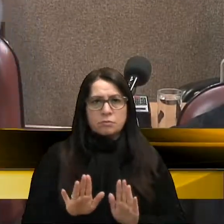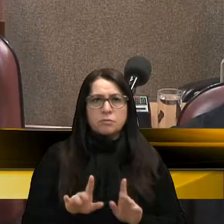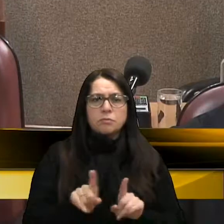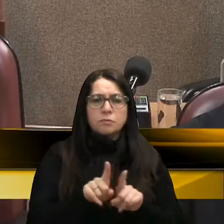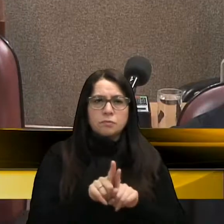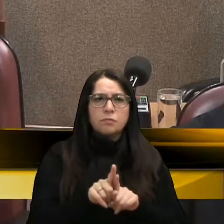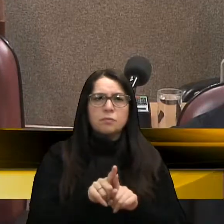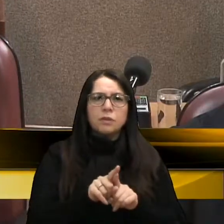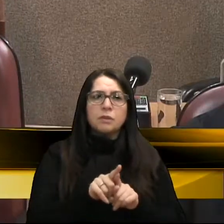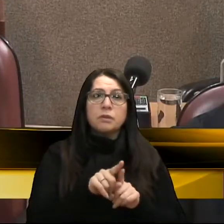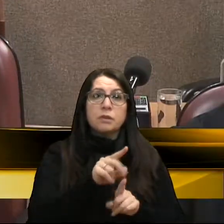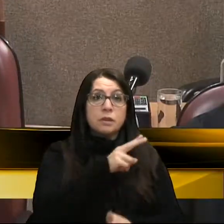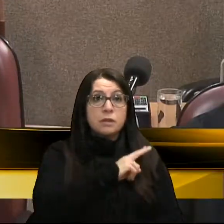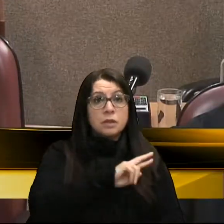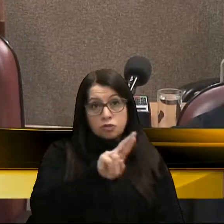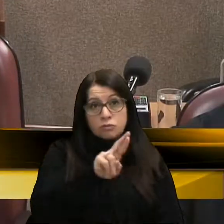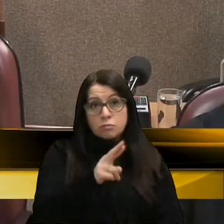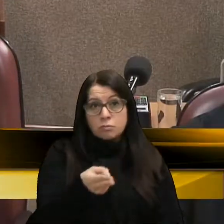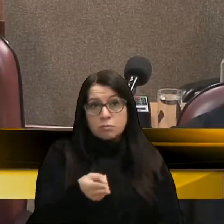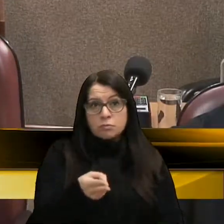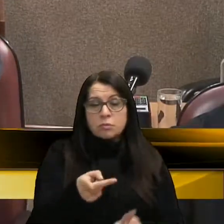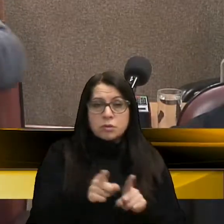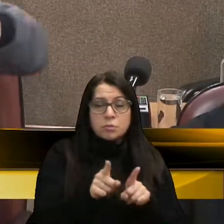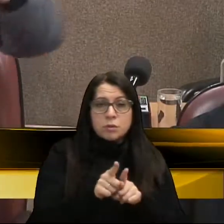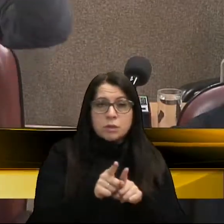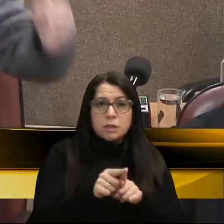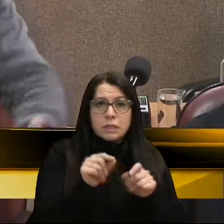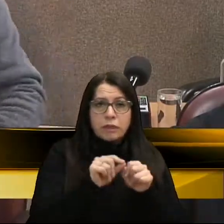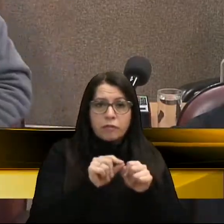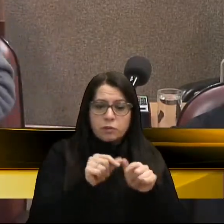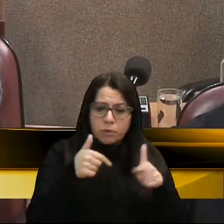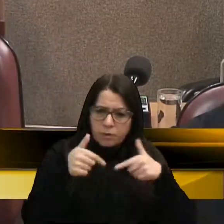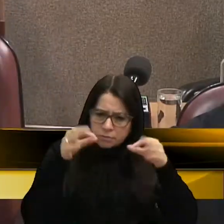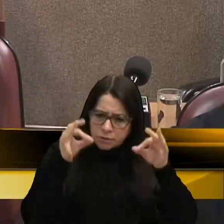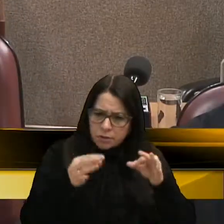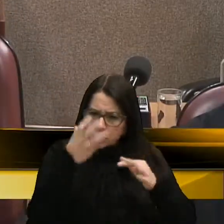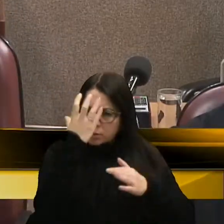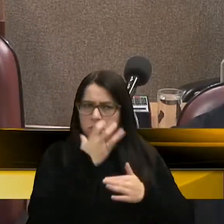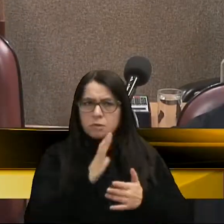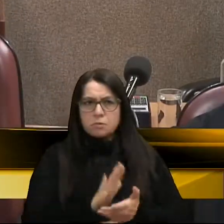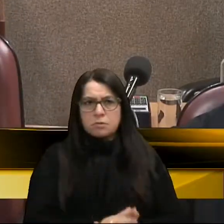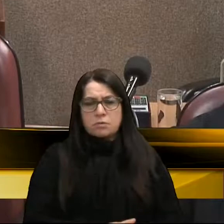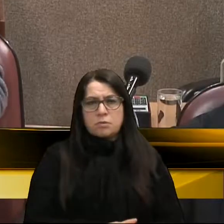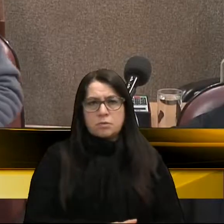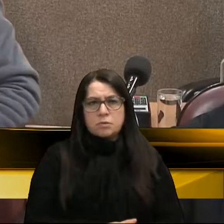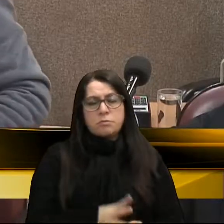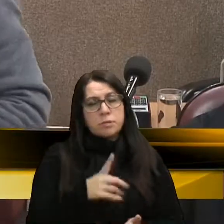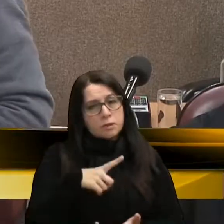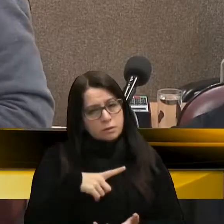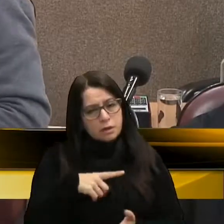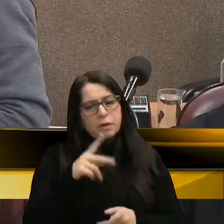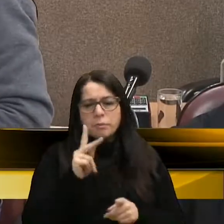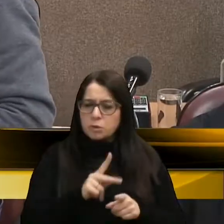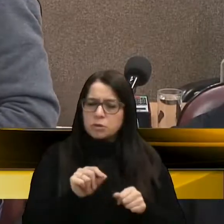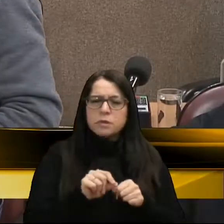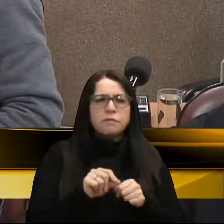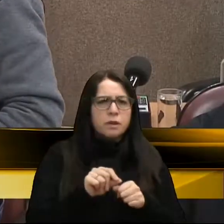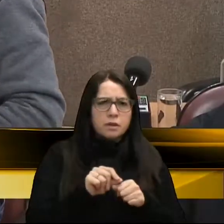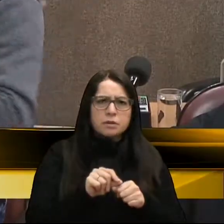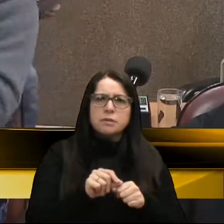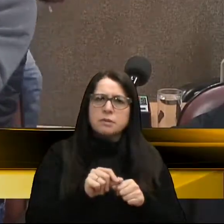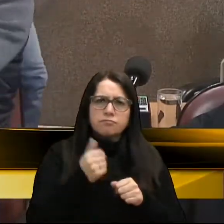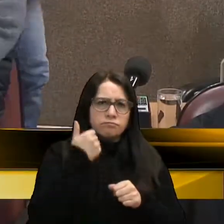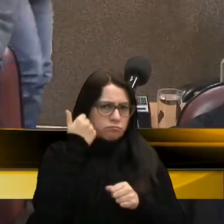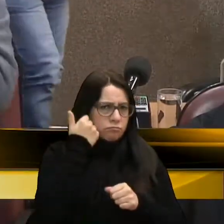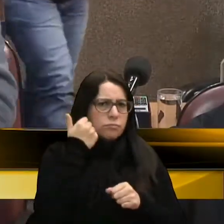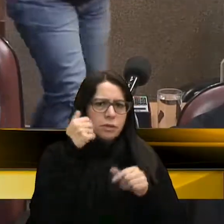Inclusive nas religiões. Tem pessoas que fazem um trabalho sério, mas tem picaretagem também,